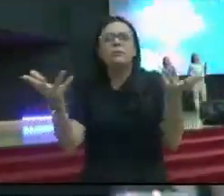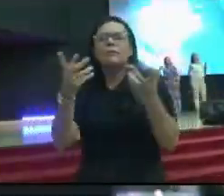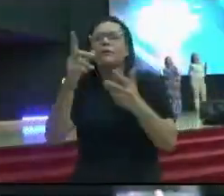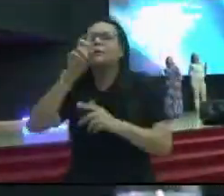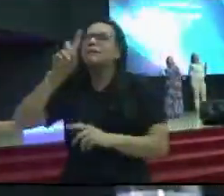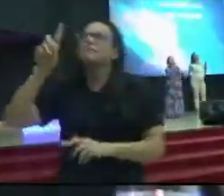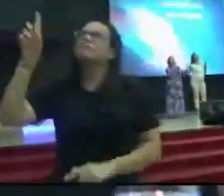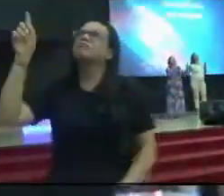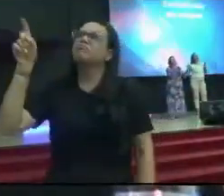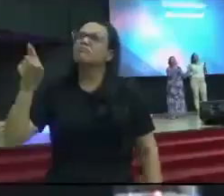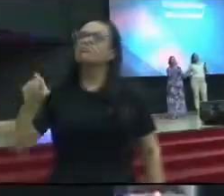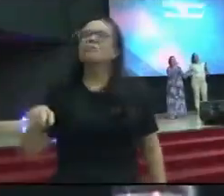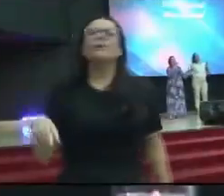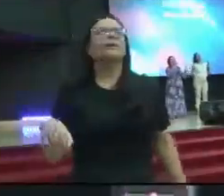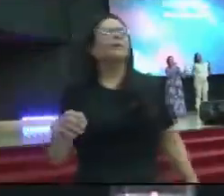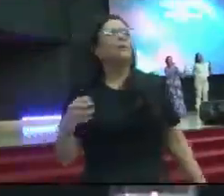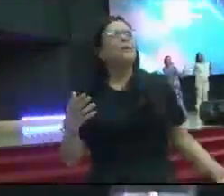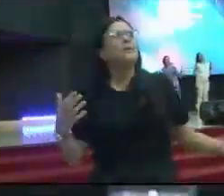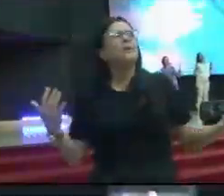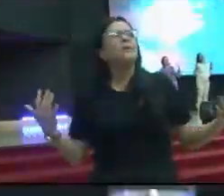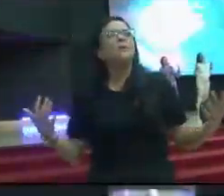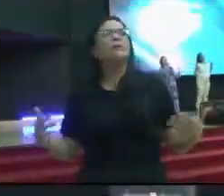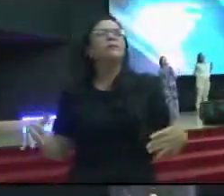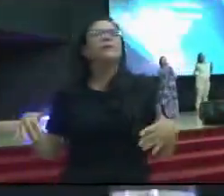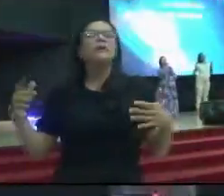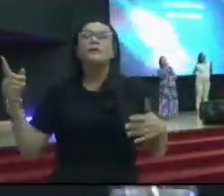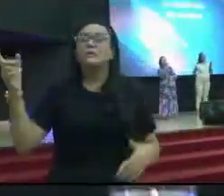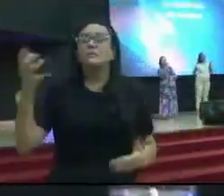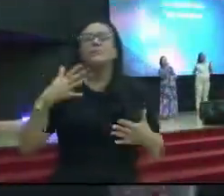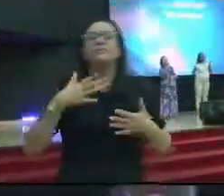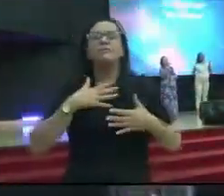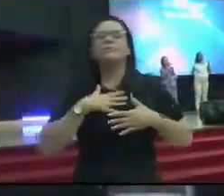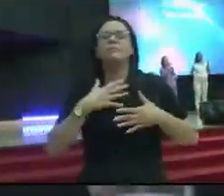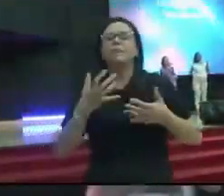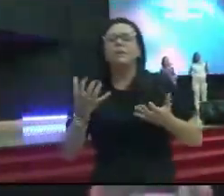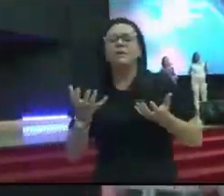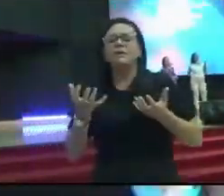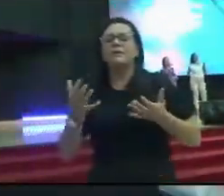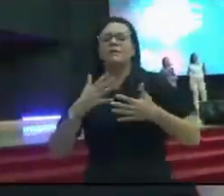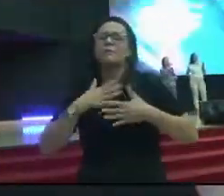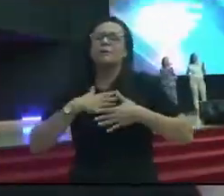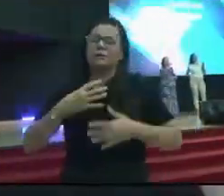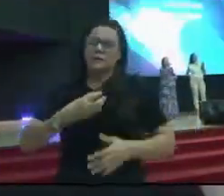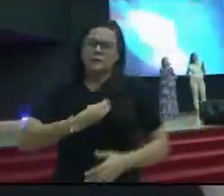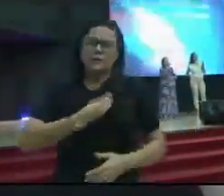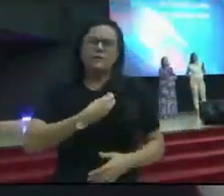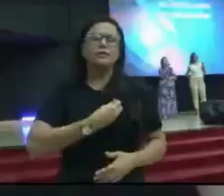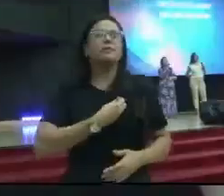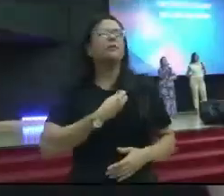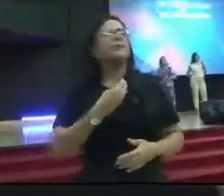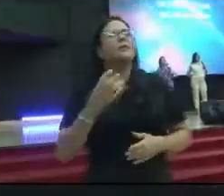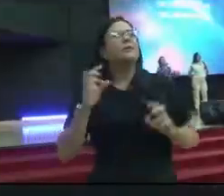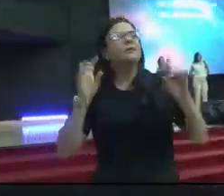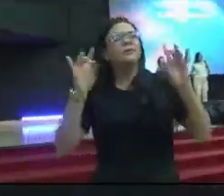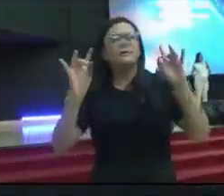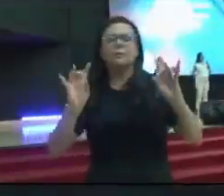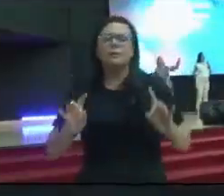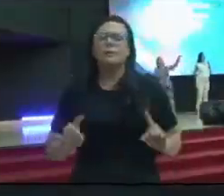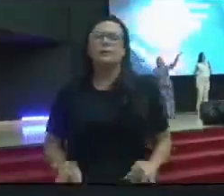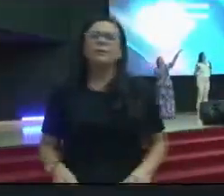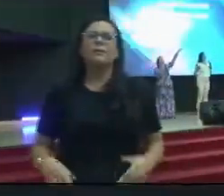maravilhoso Ele é e o tanto que Ele me quer.